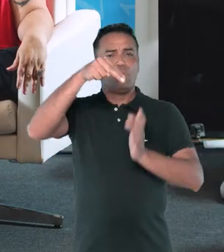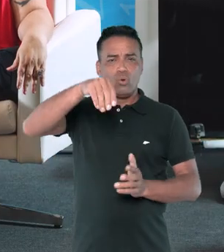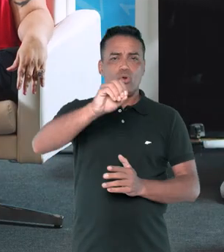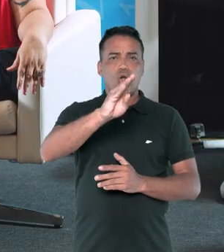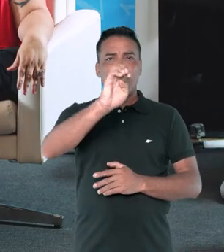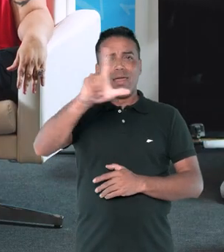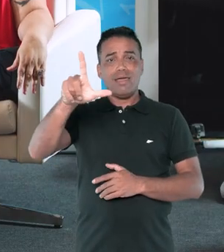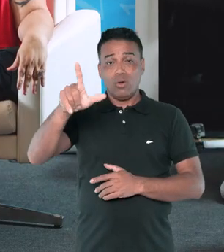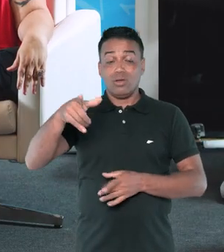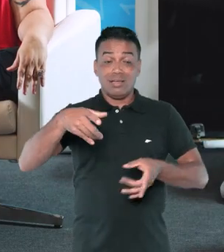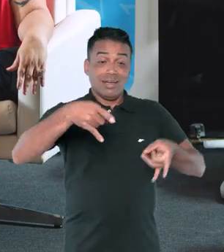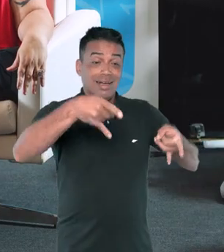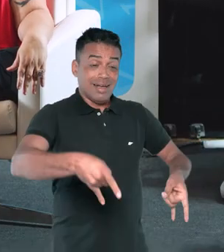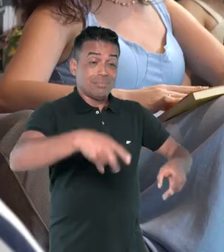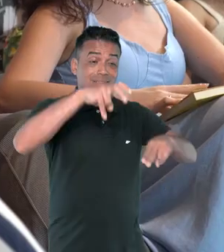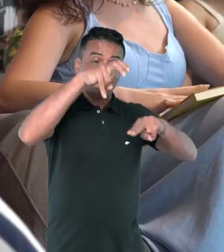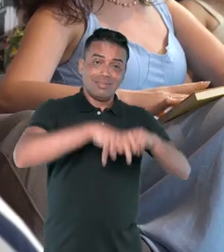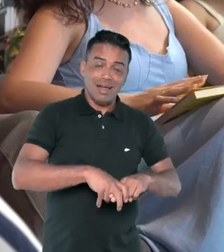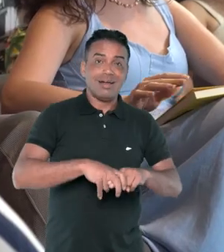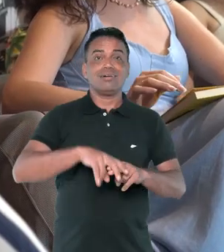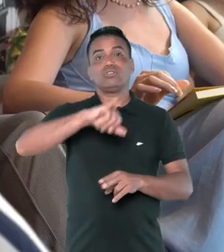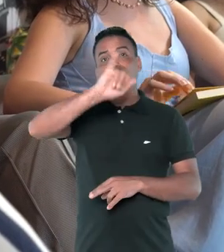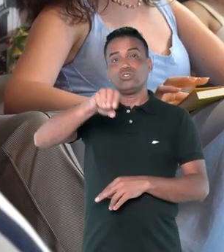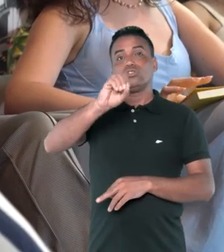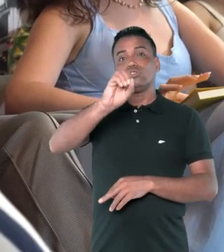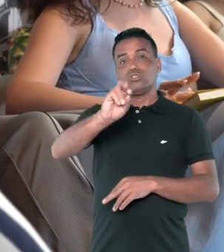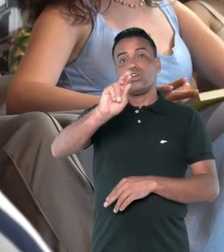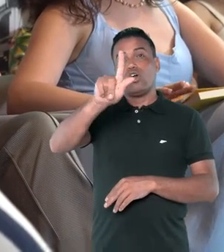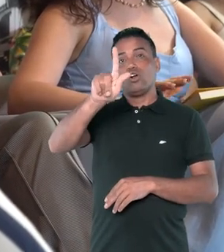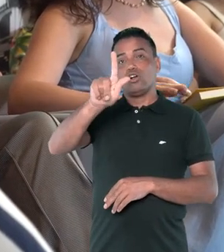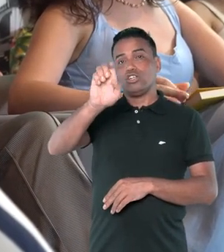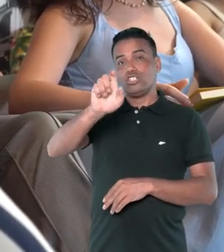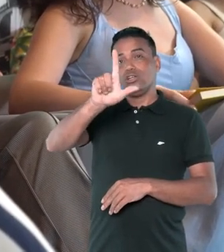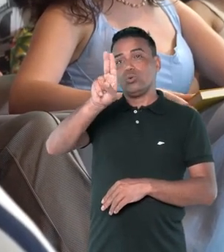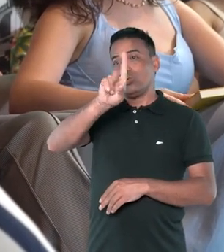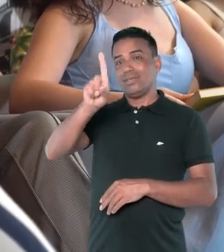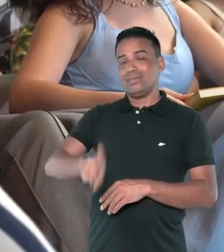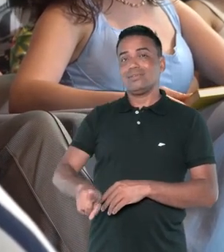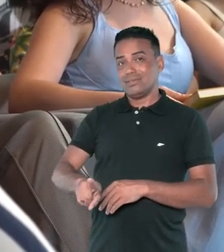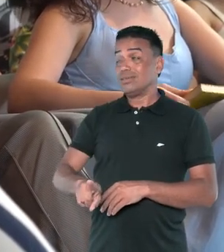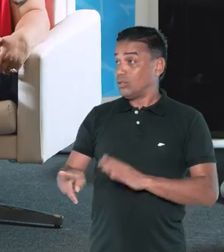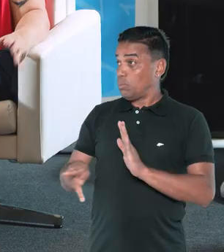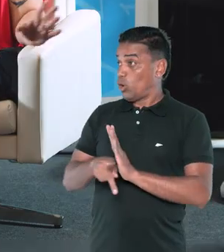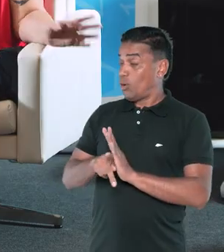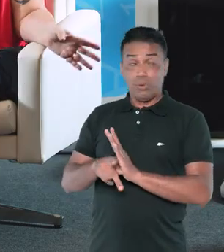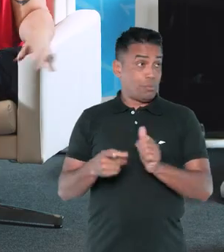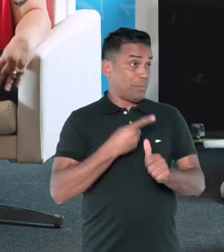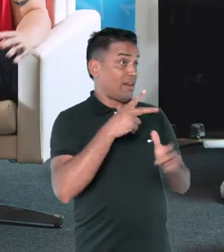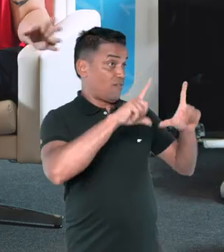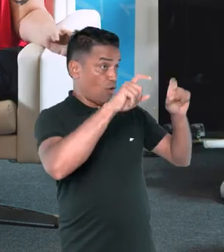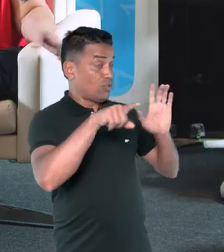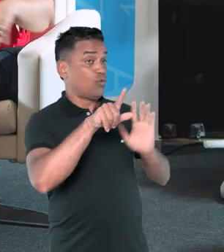de lado na cama, a primeira foto do Jorge Luiz Borges é dele. A primeira foto que ele fez foi do Borges, né? Por um